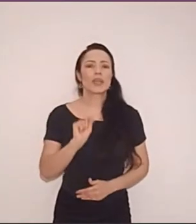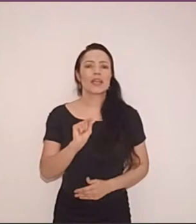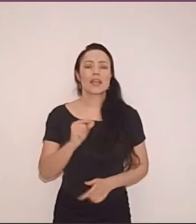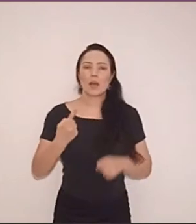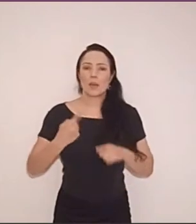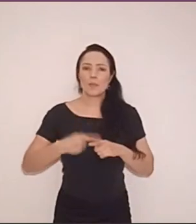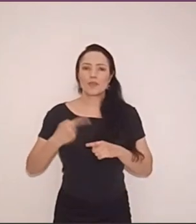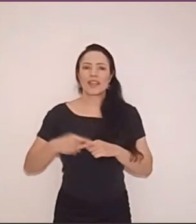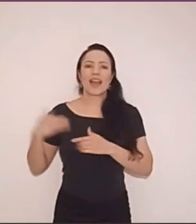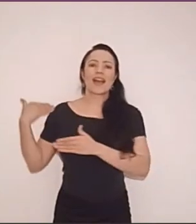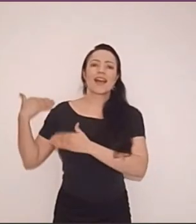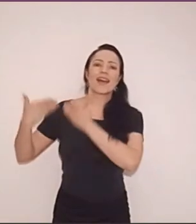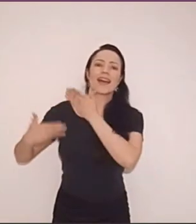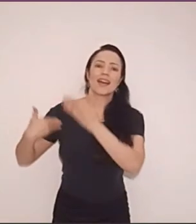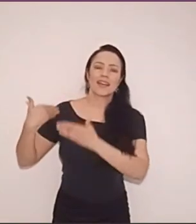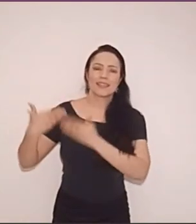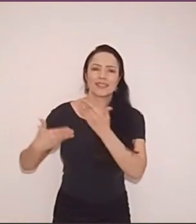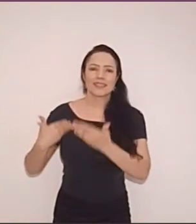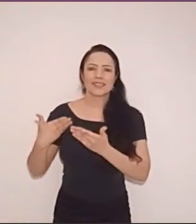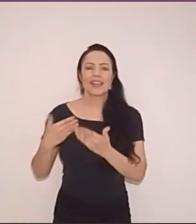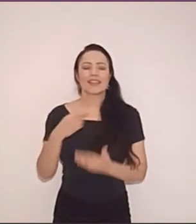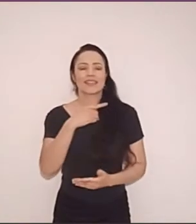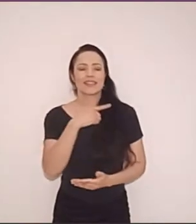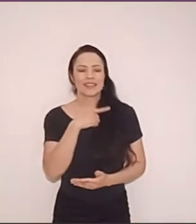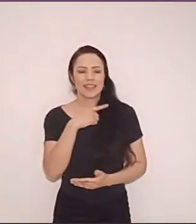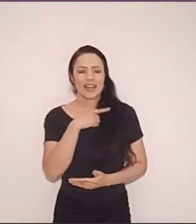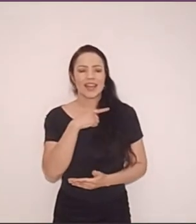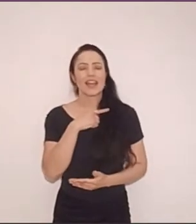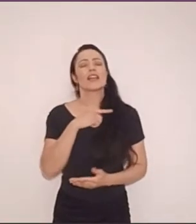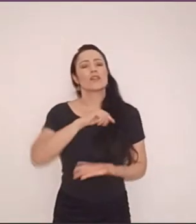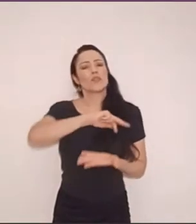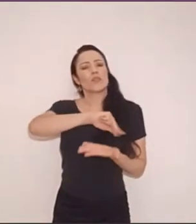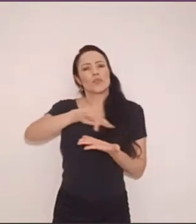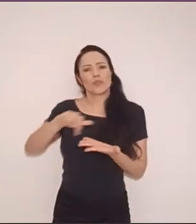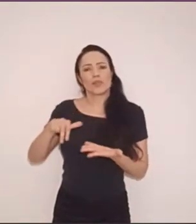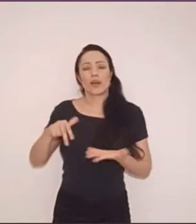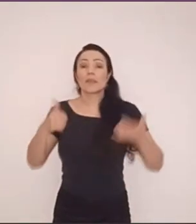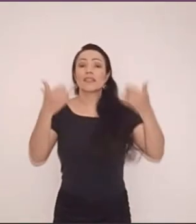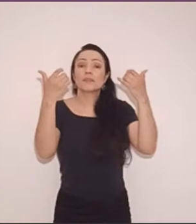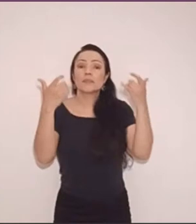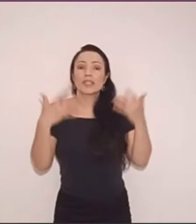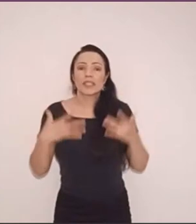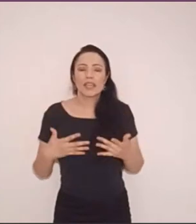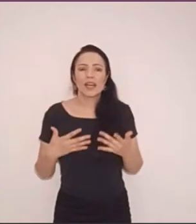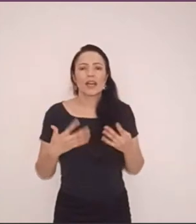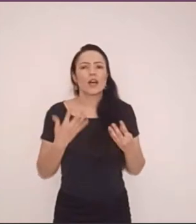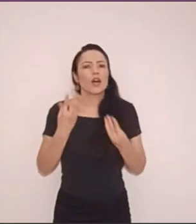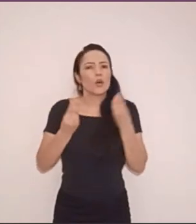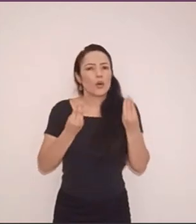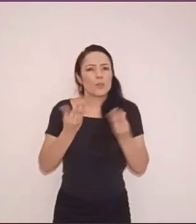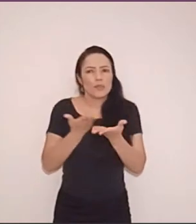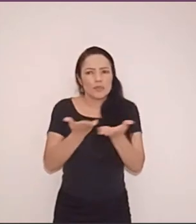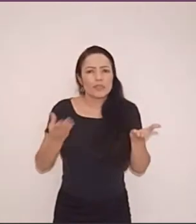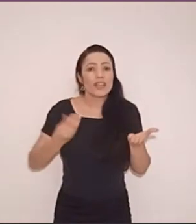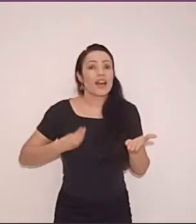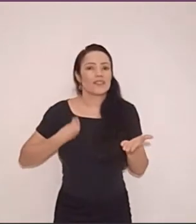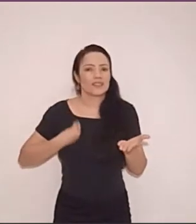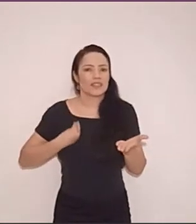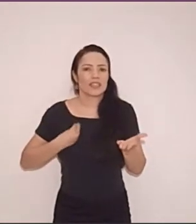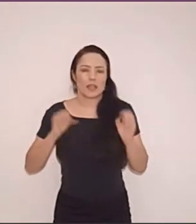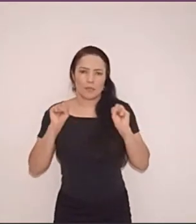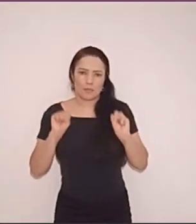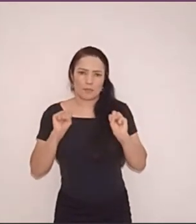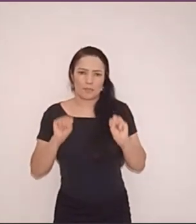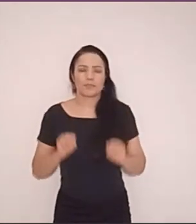Sexualidade ela Há sempre um repertório para dizer para gente como pode levar vida